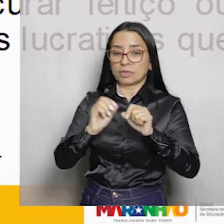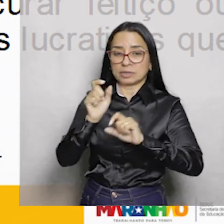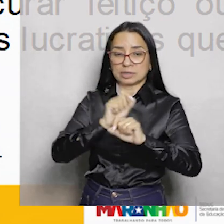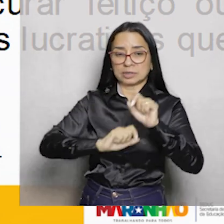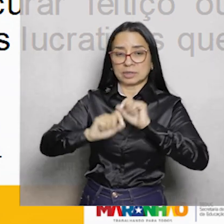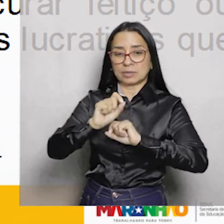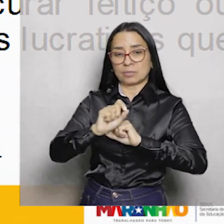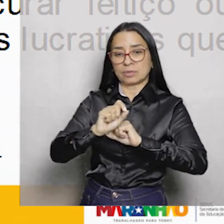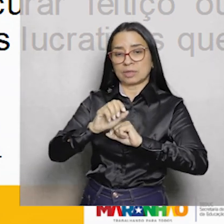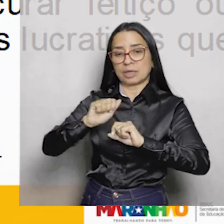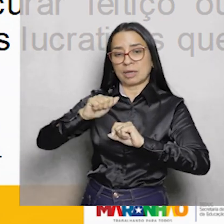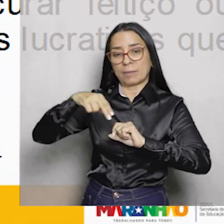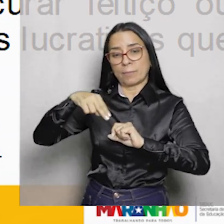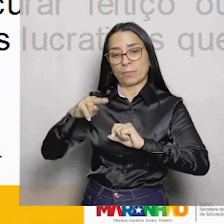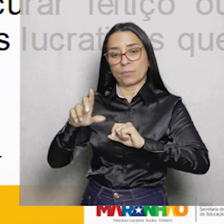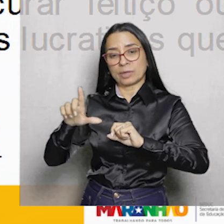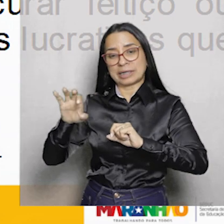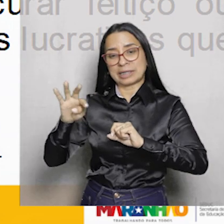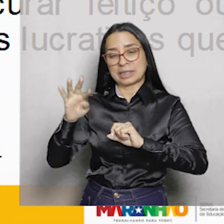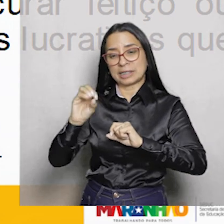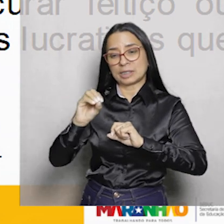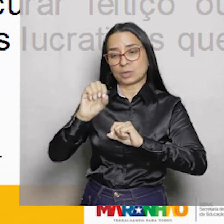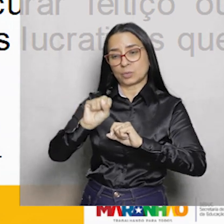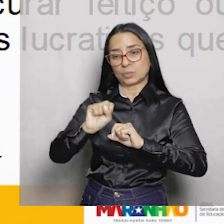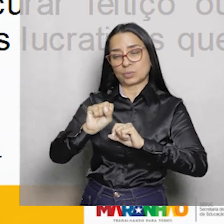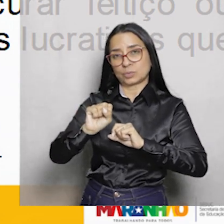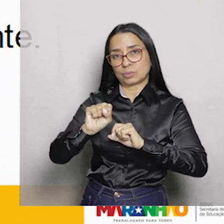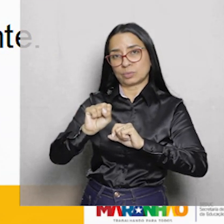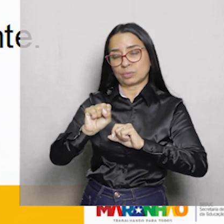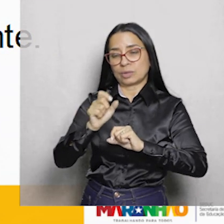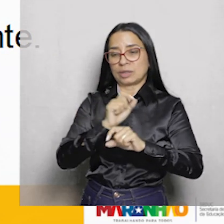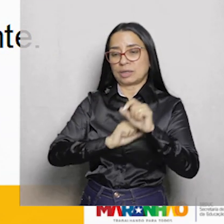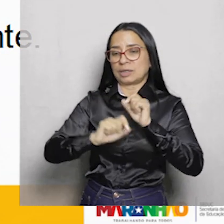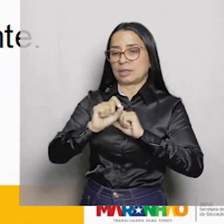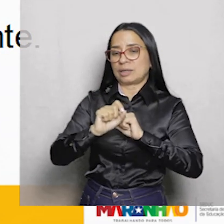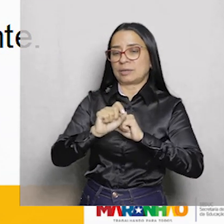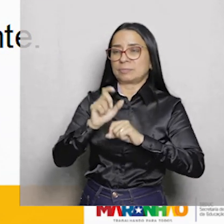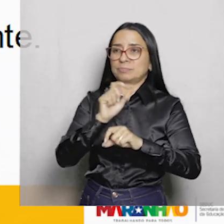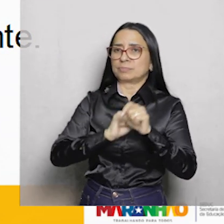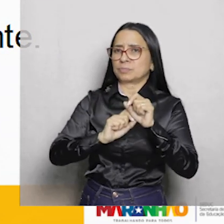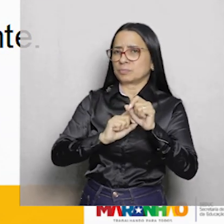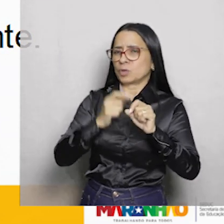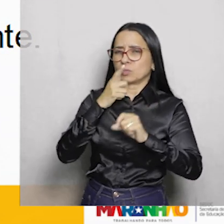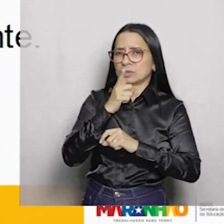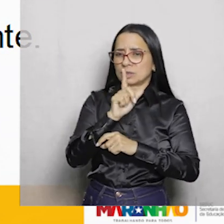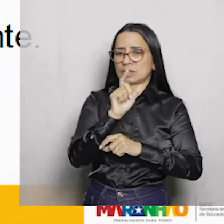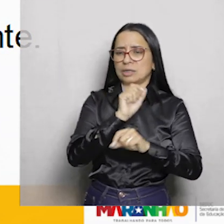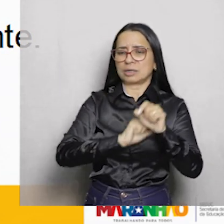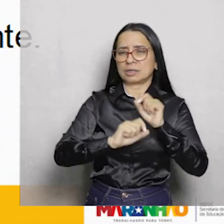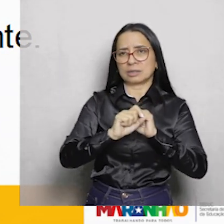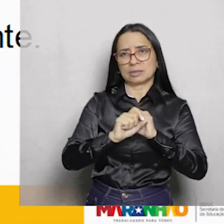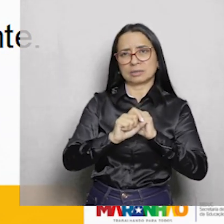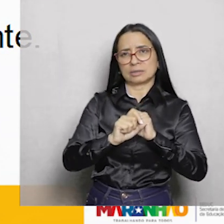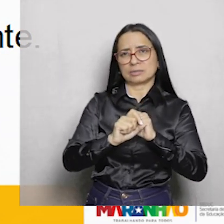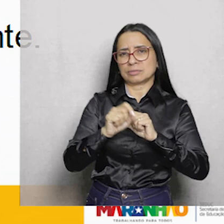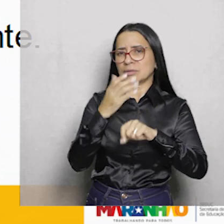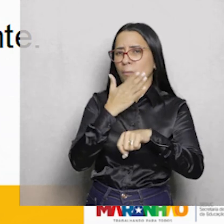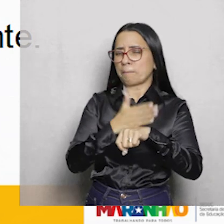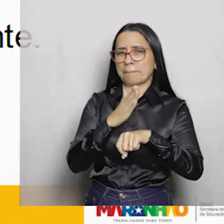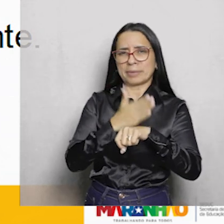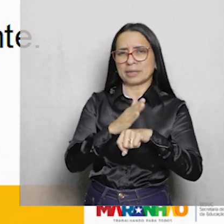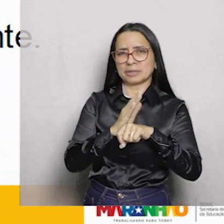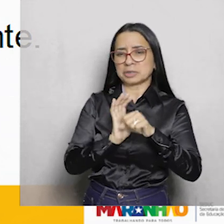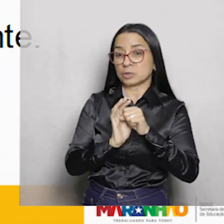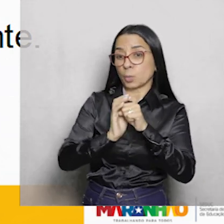Ocupações lucrativas, que na Bahia favoreceram muitas alforrias, ou seja, os ganhos vinham muitas das vezes de atividades